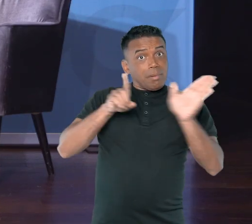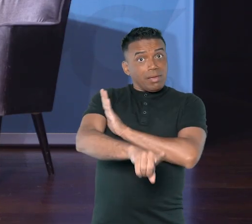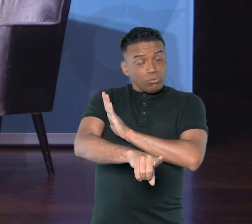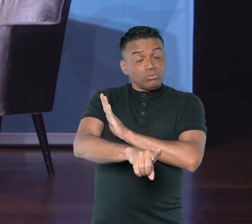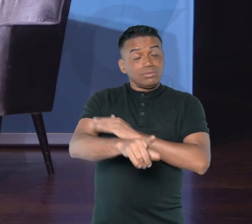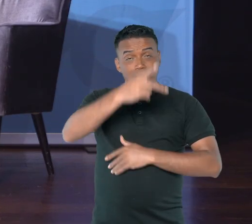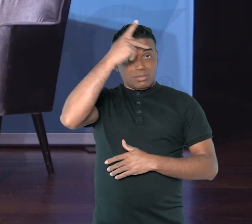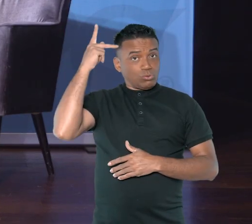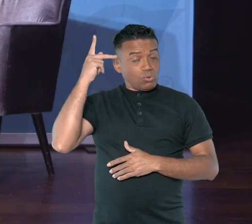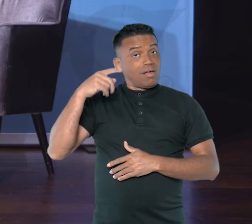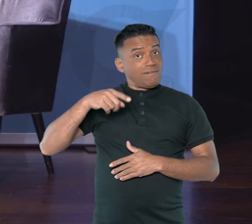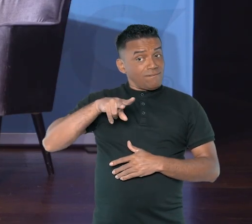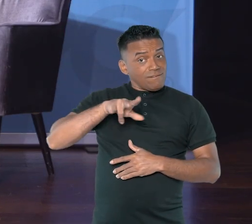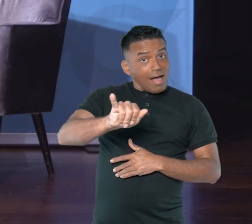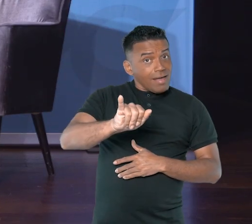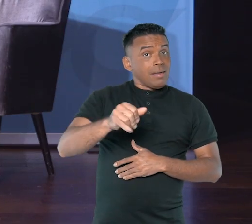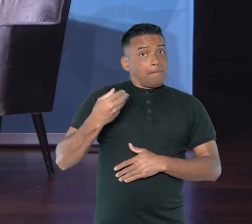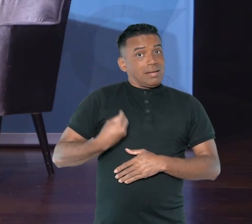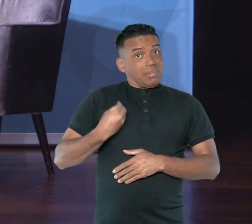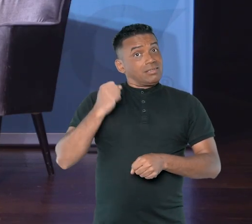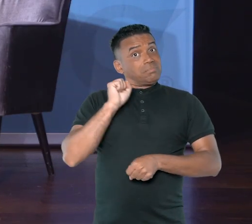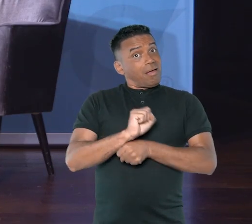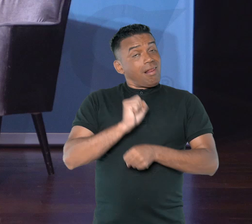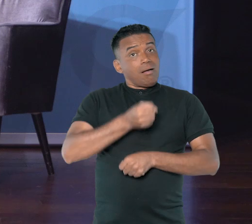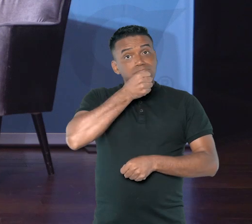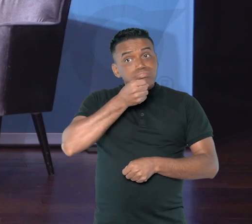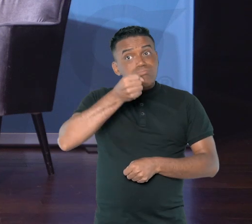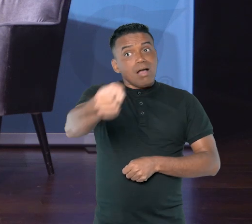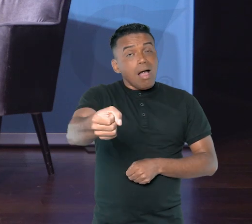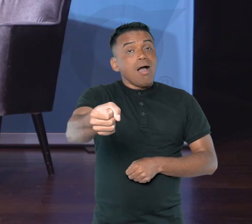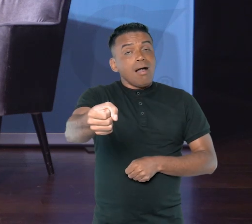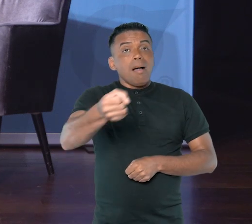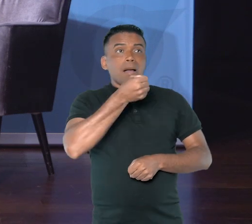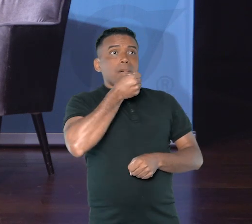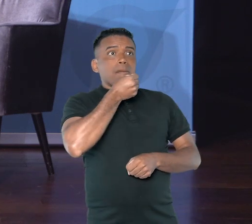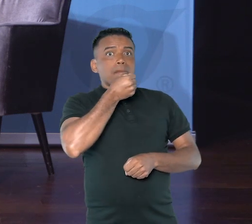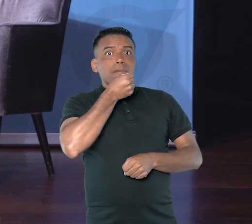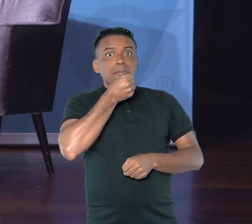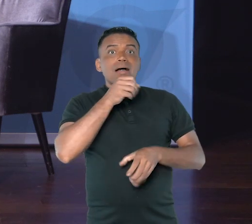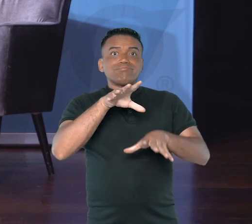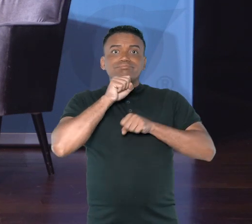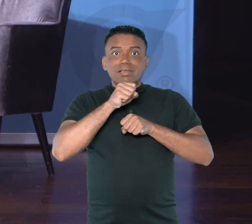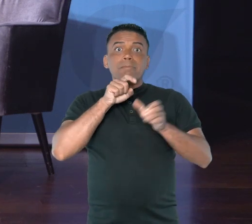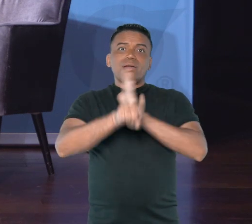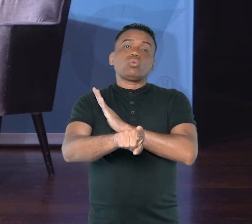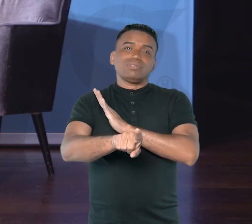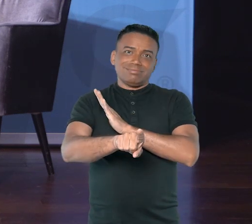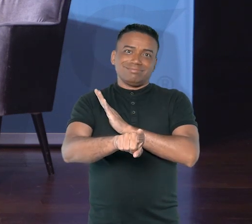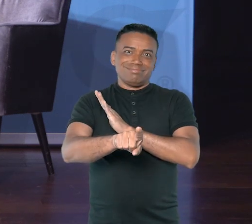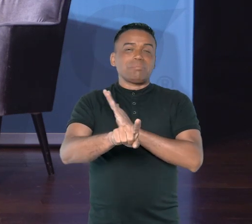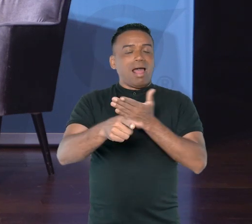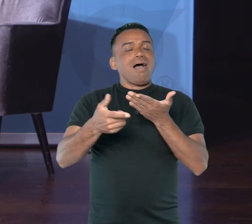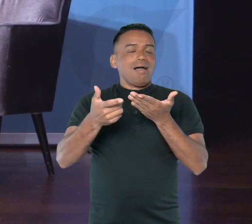for participar, esperar o microfone chegar até vocês, se apresentar para a gente conseguir captar o áudio da pergunta, para